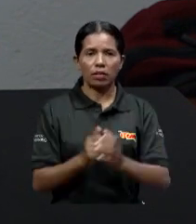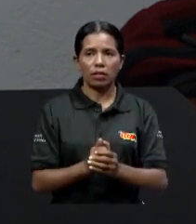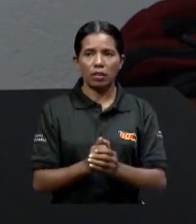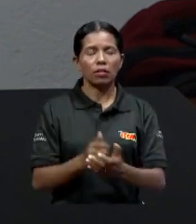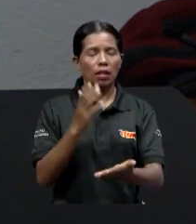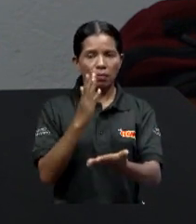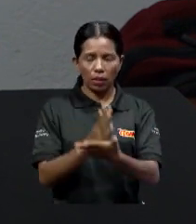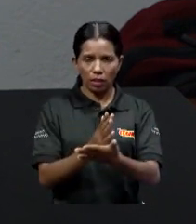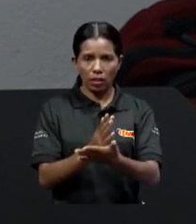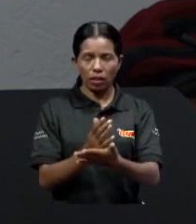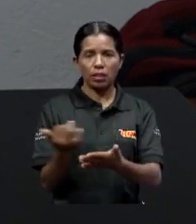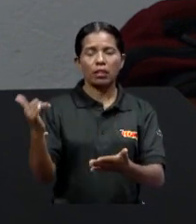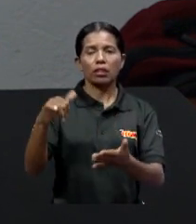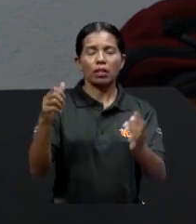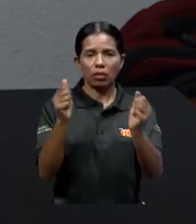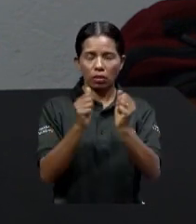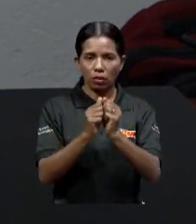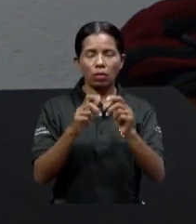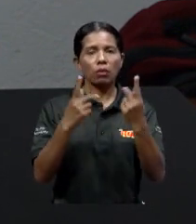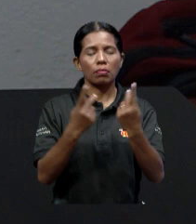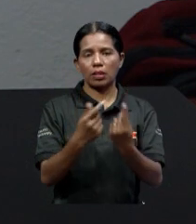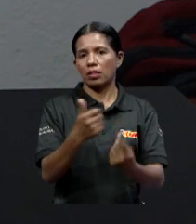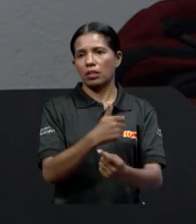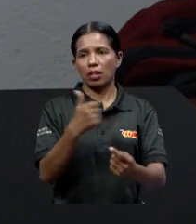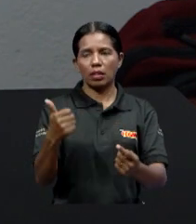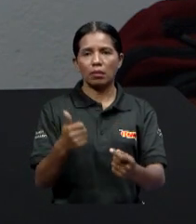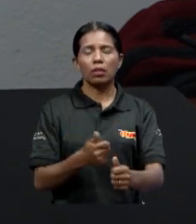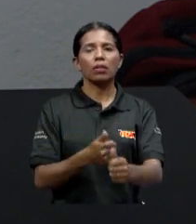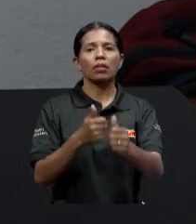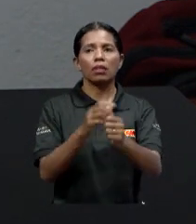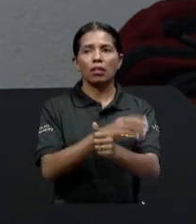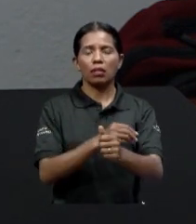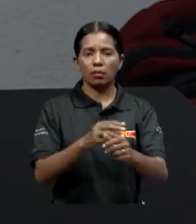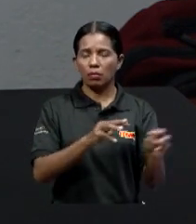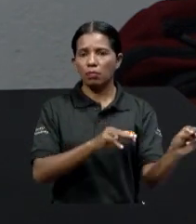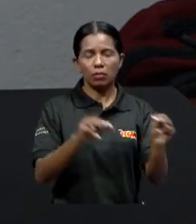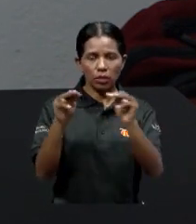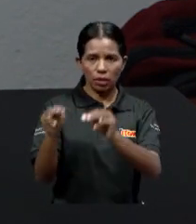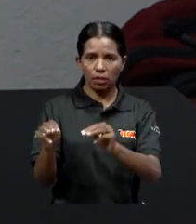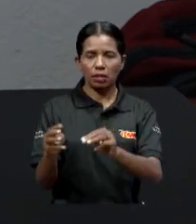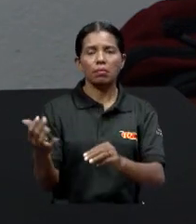racota no Sira ou empregador Sira, mas vê de lei. A mudança vai ser minha.